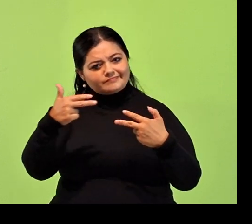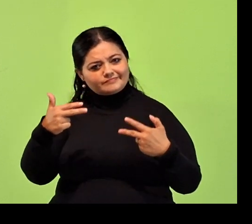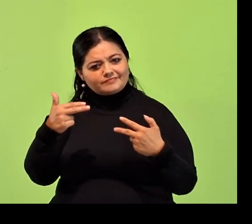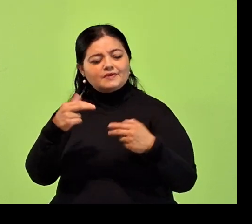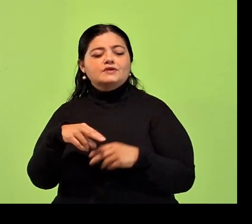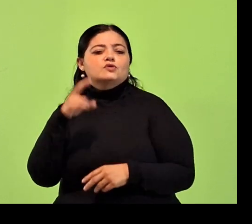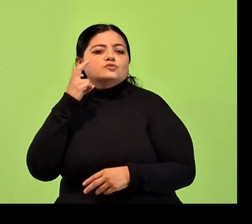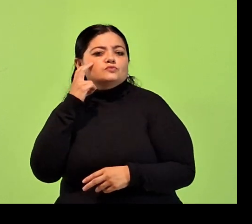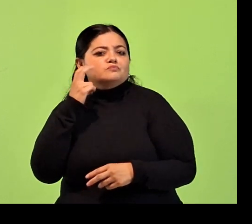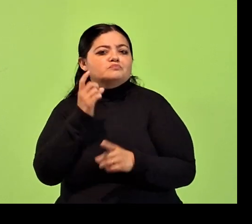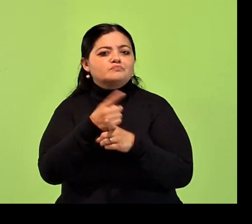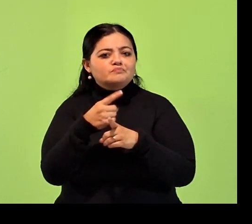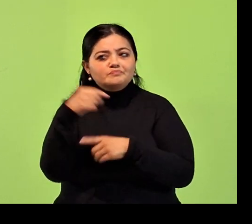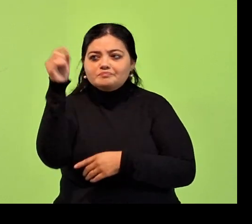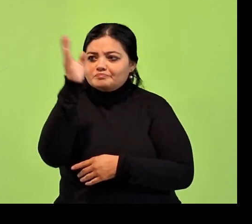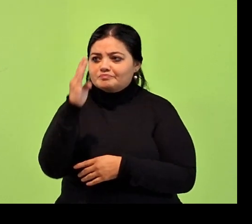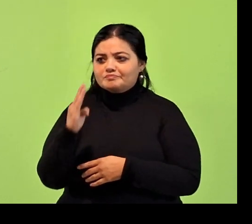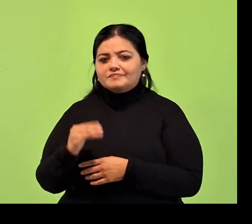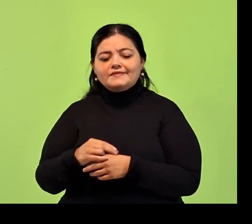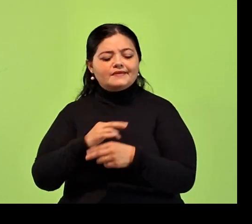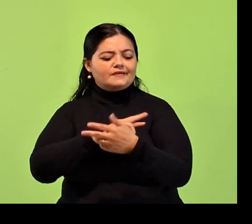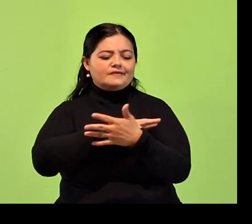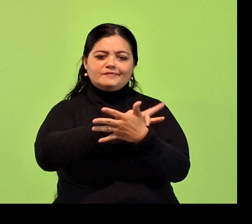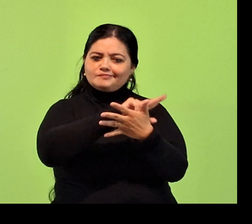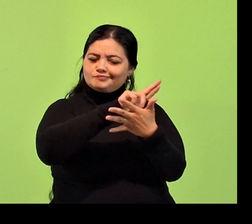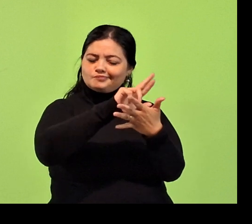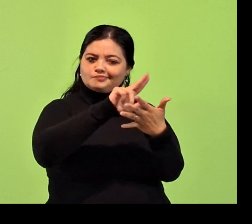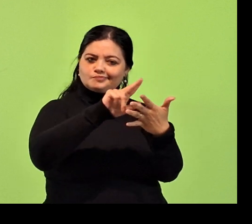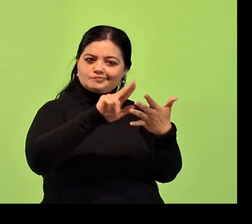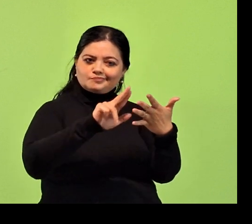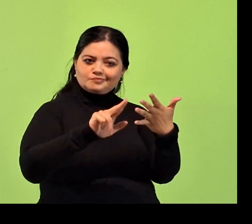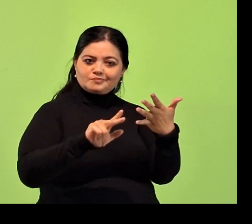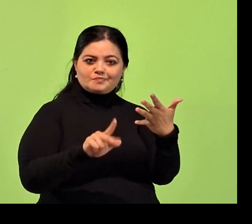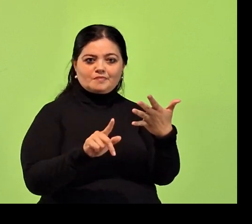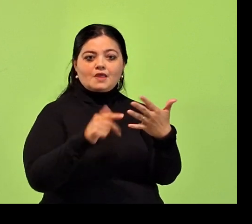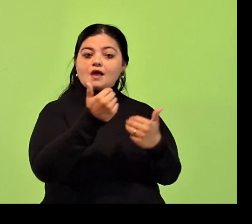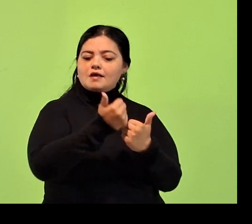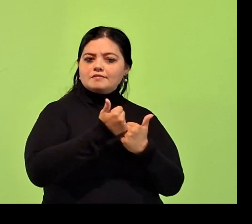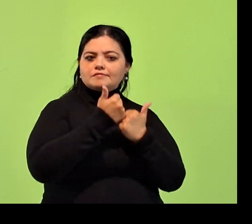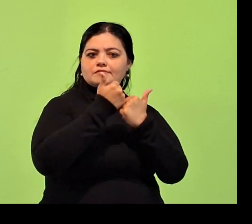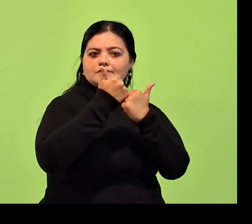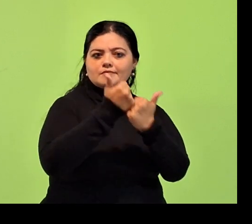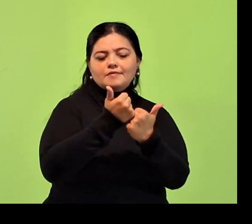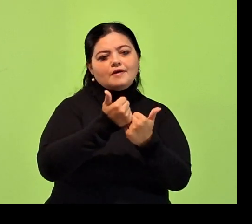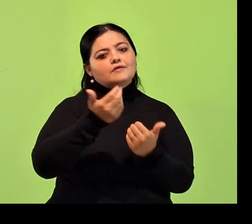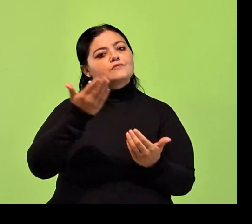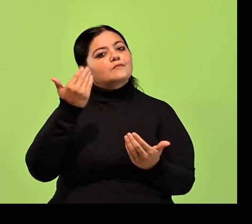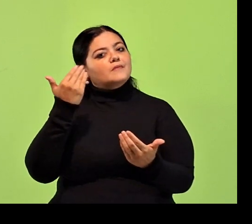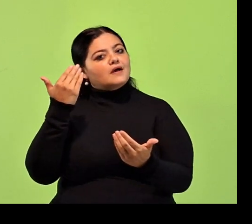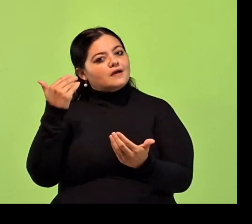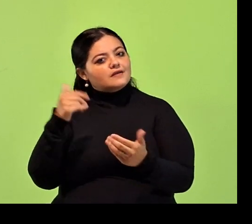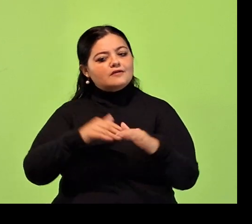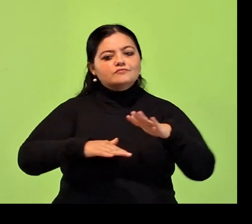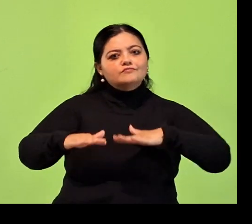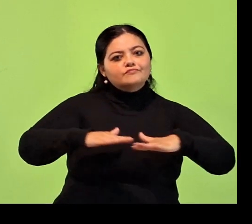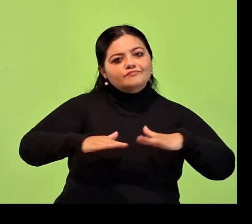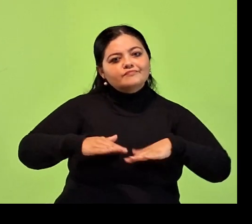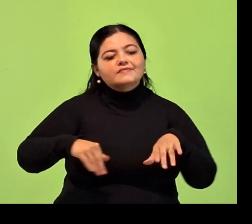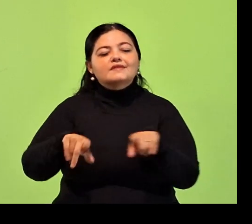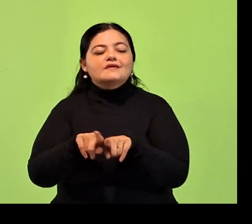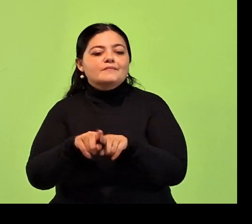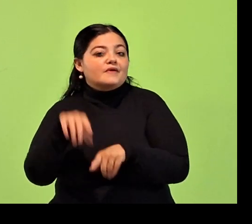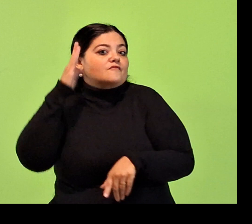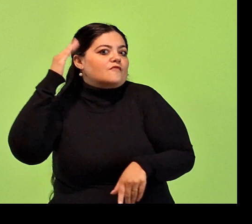marginais brasileiras e suas diversas proposições estéticas. Apoiados nos antecedentes dos diversos movimentos e artistas